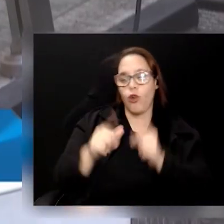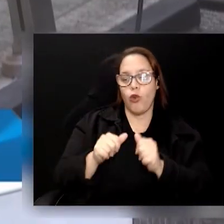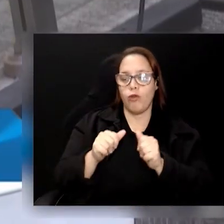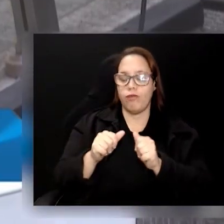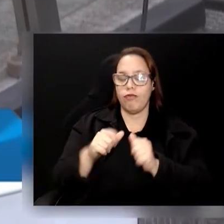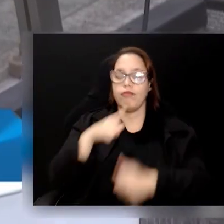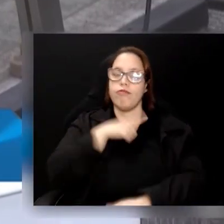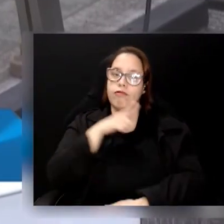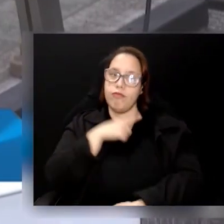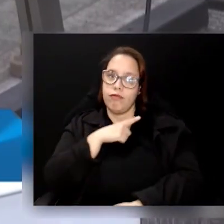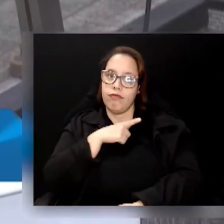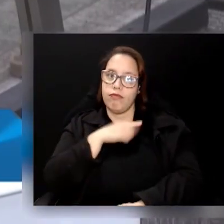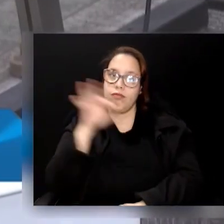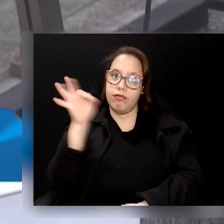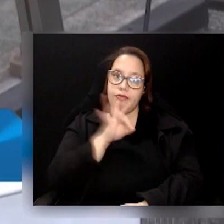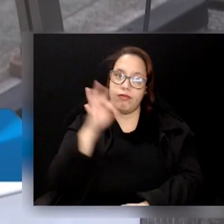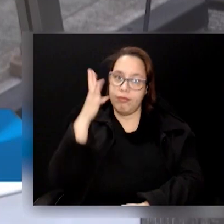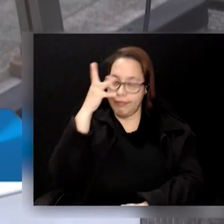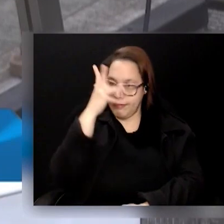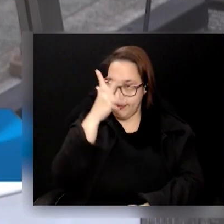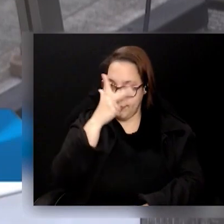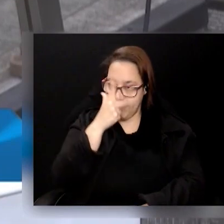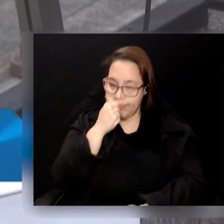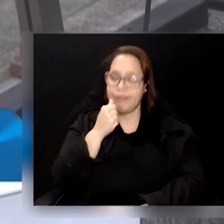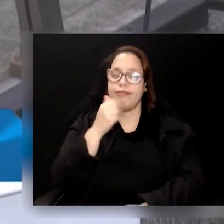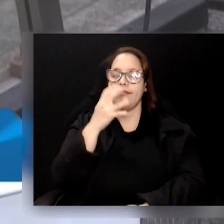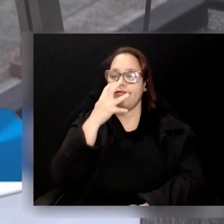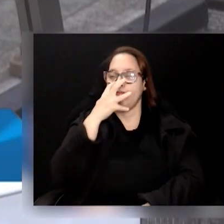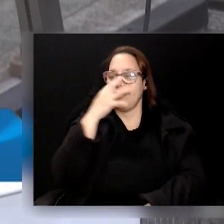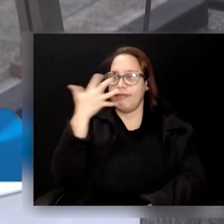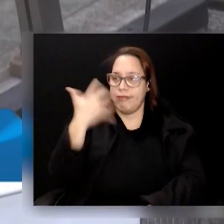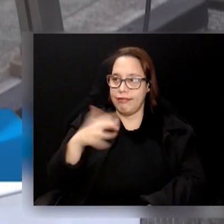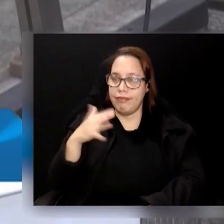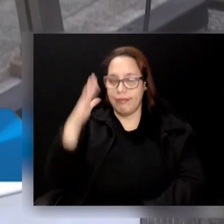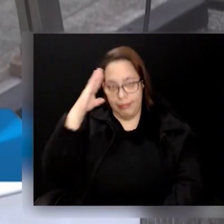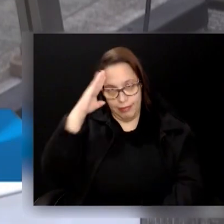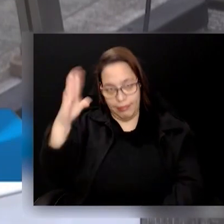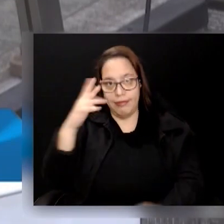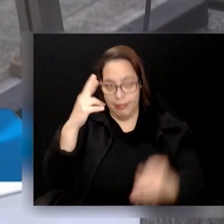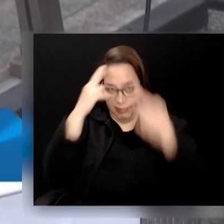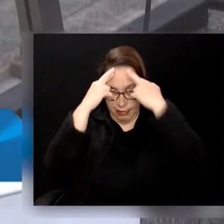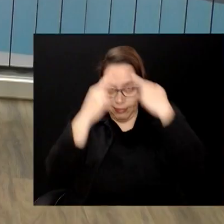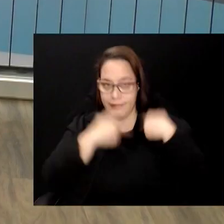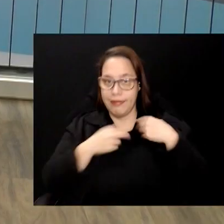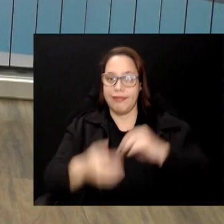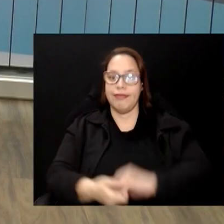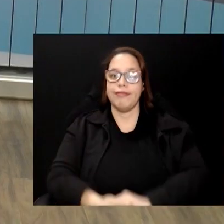parte linda e deve ser admirada e deve ser principalmente respeitada.